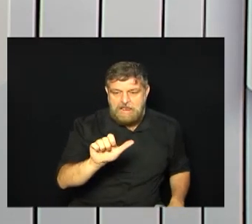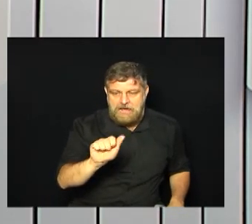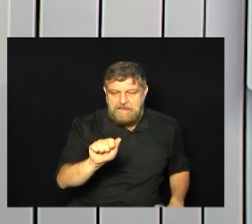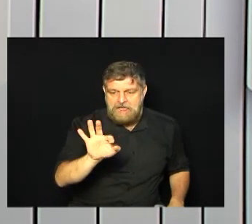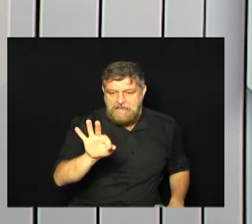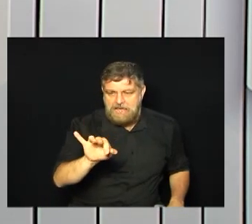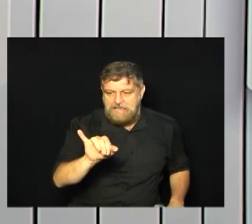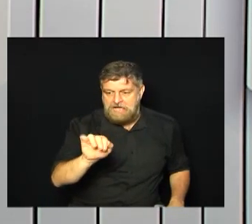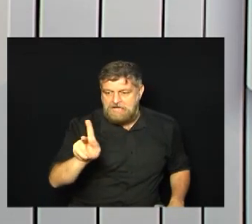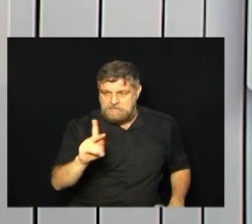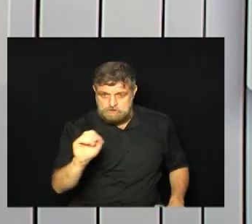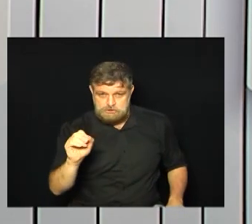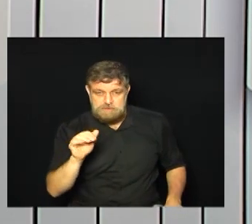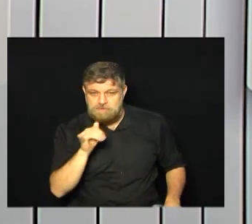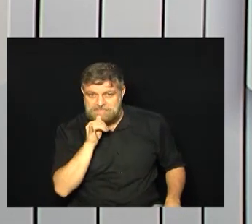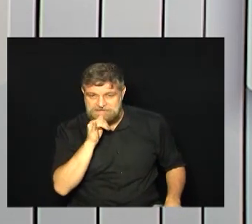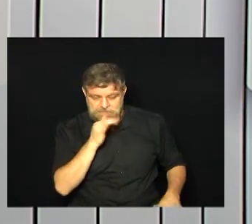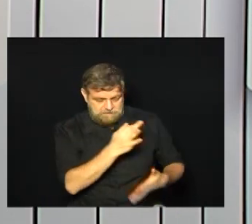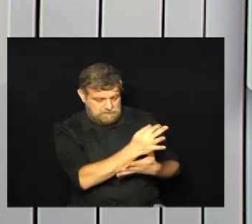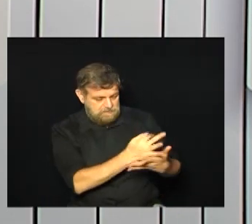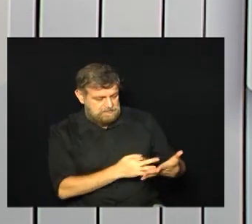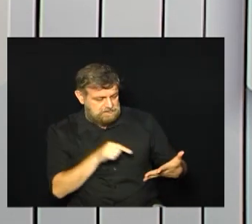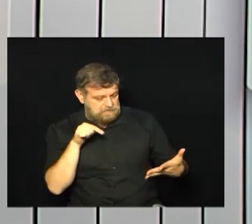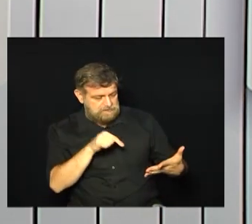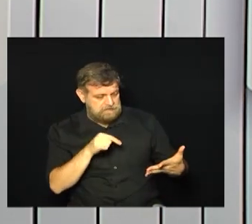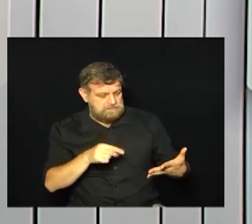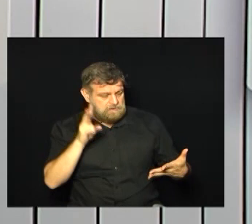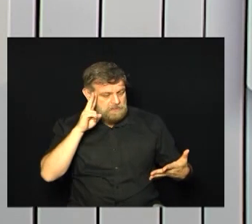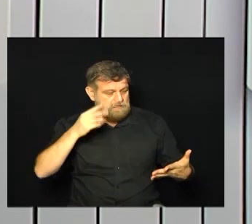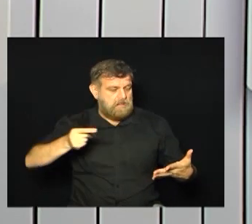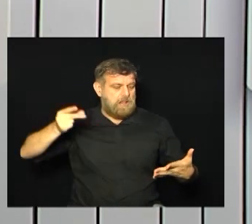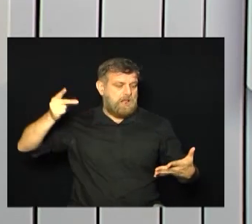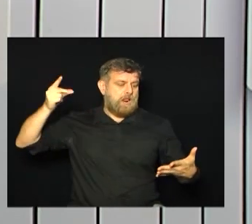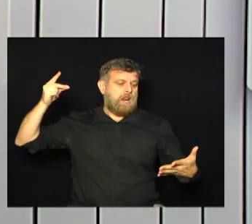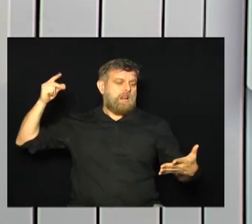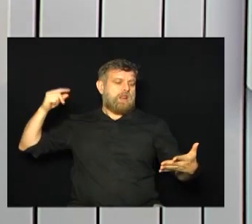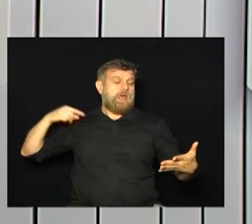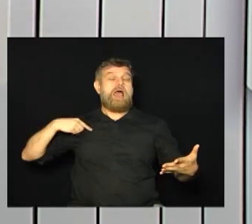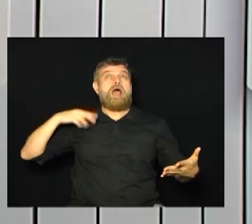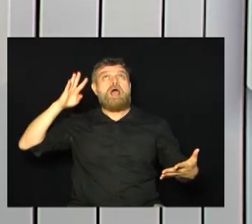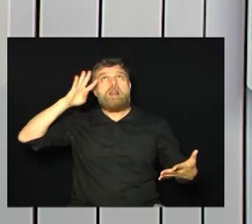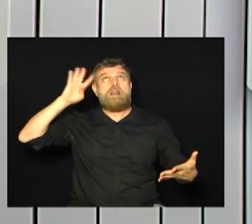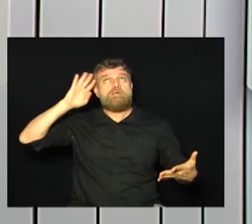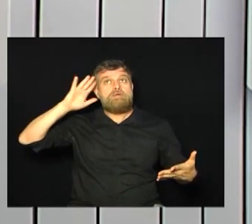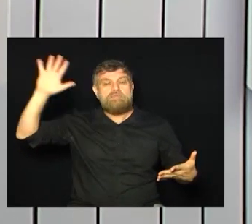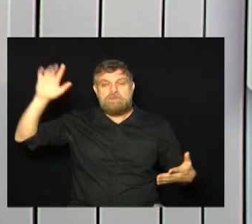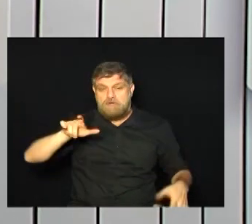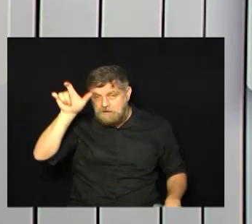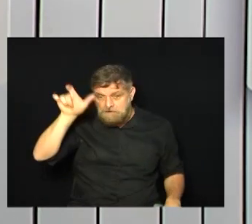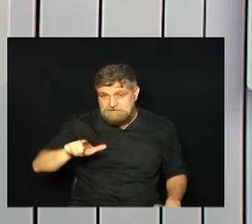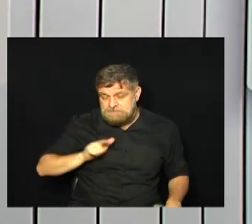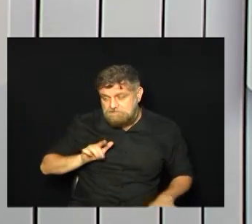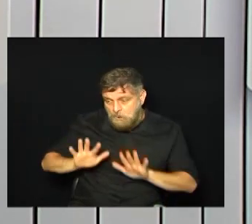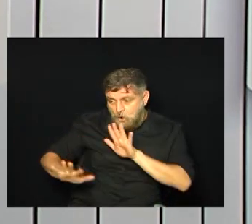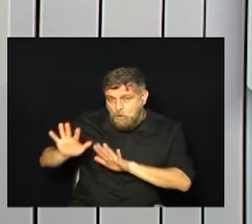uma foto, um texto, já remete algo ao passado e fala, isso me deu gatilho. Você teve um cuidado para